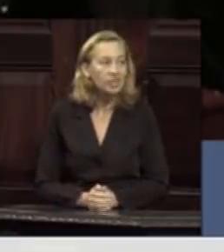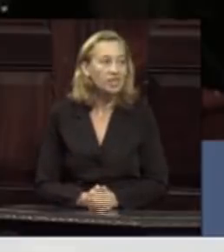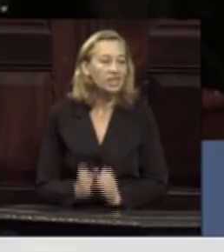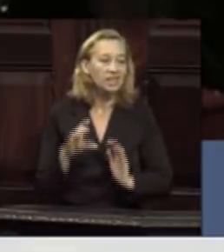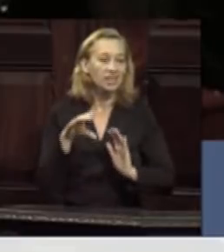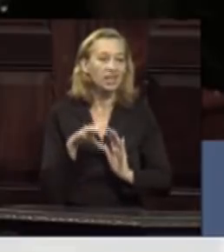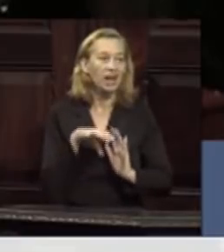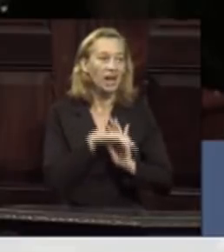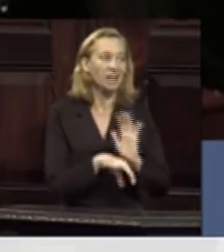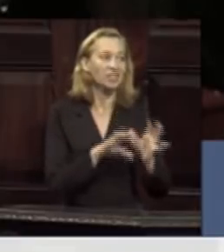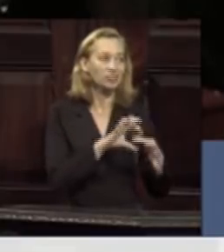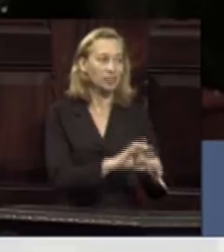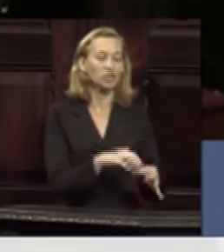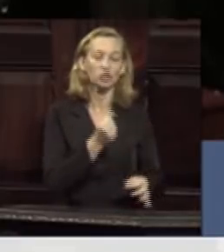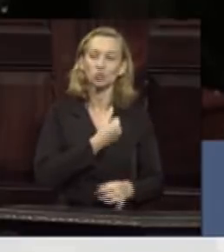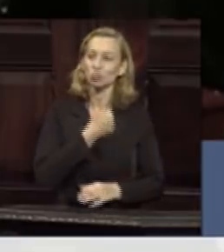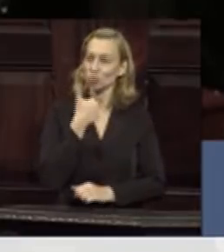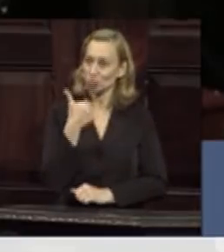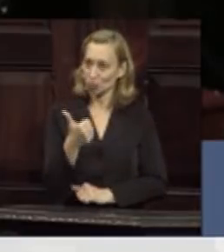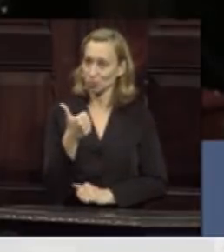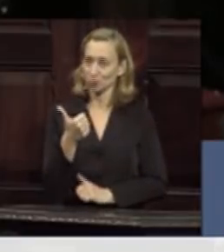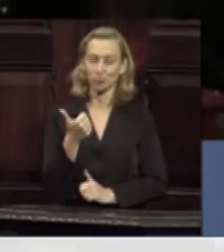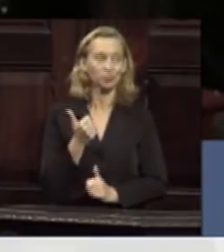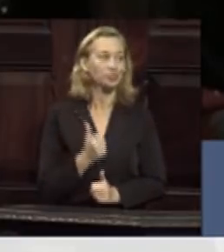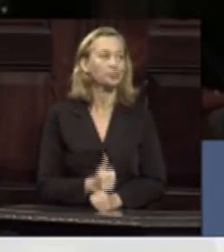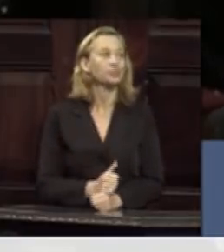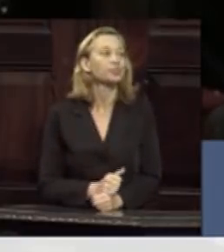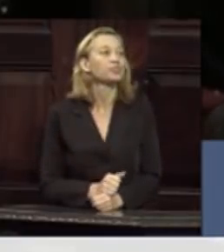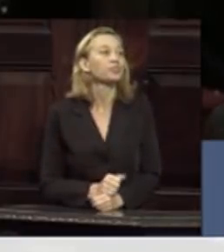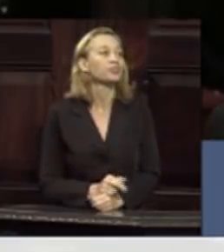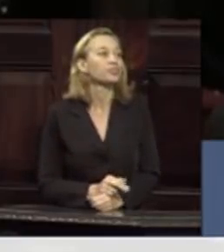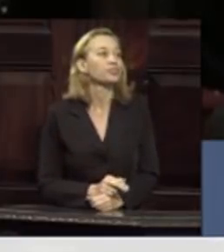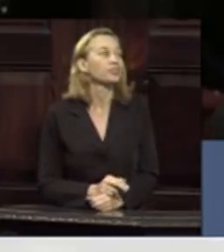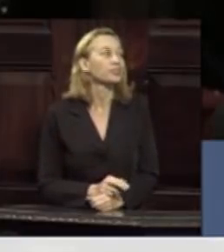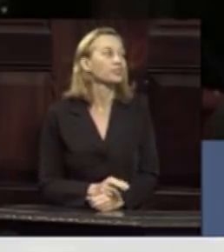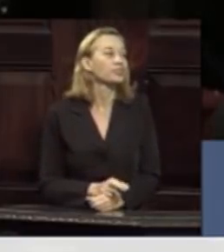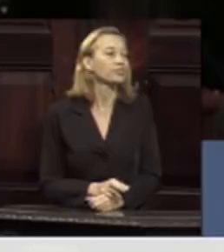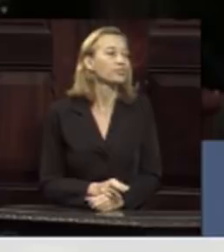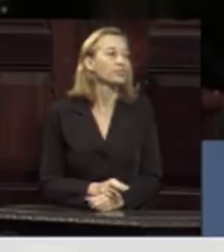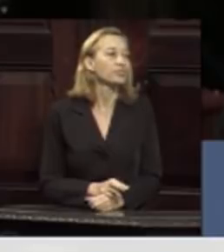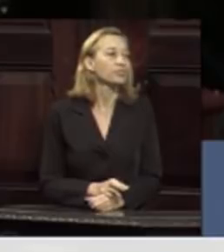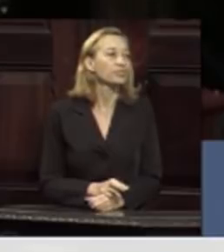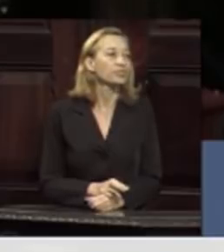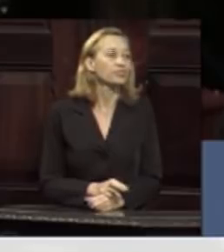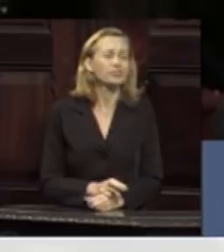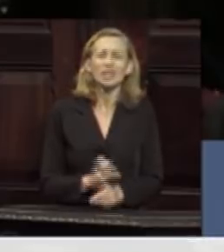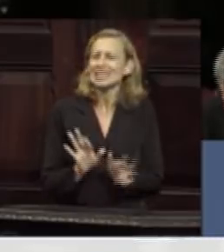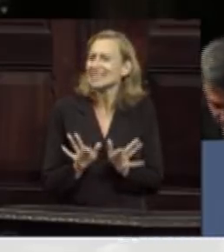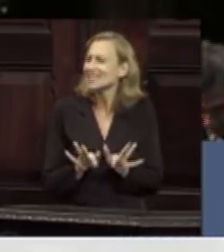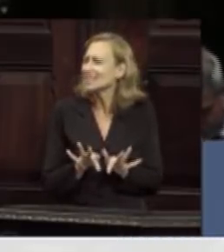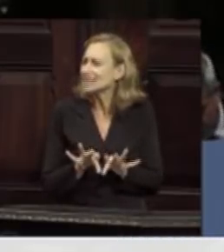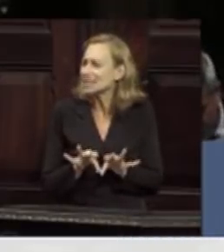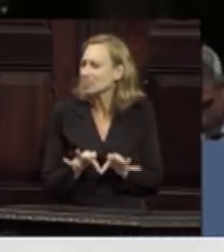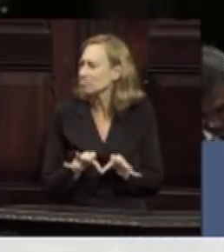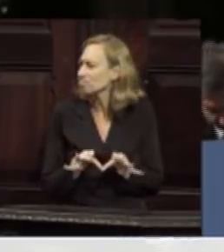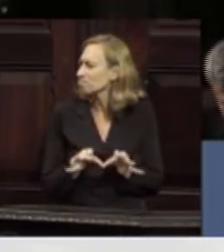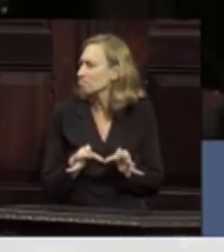emenda aditiva número 1, ela é de uma simplicidade